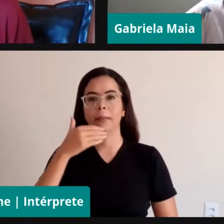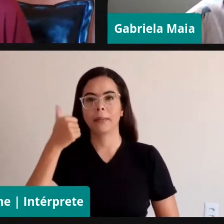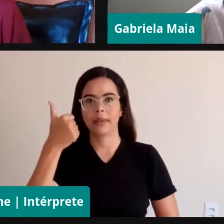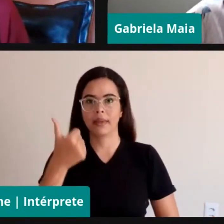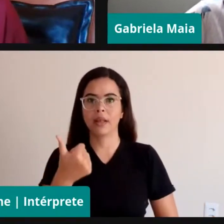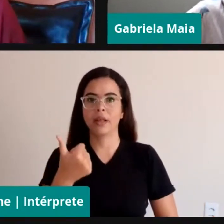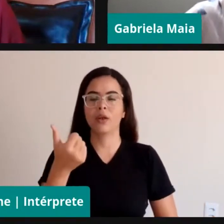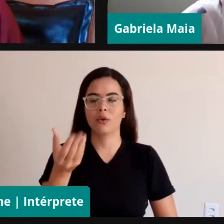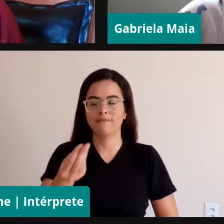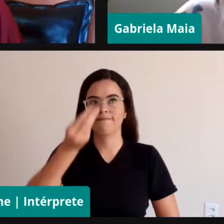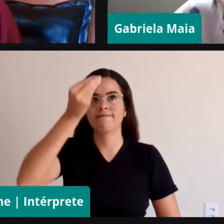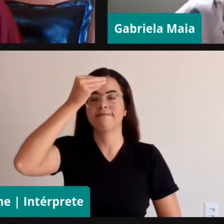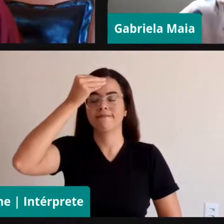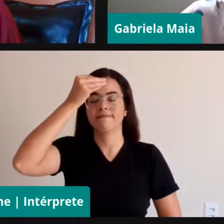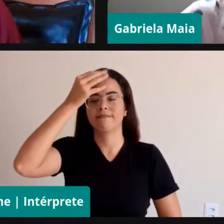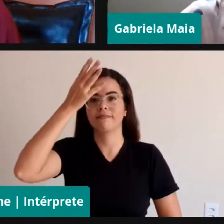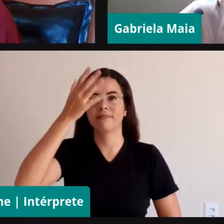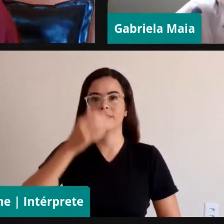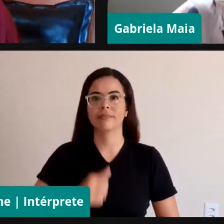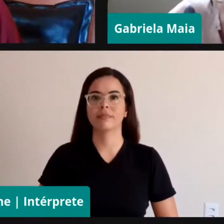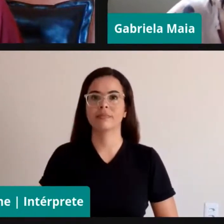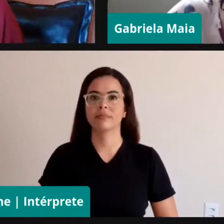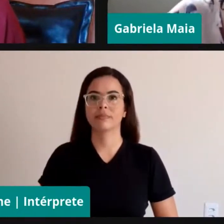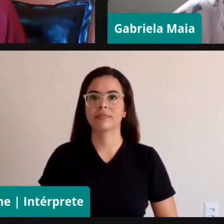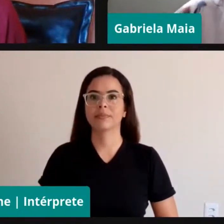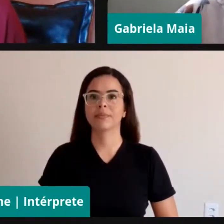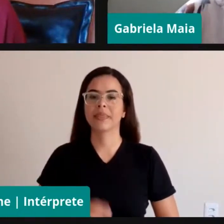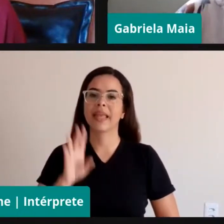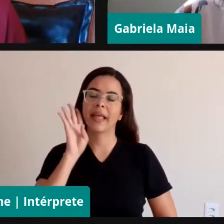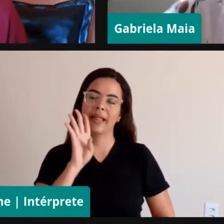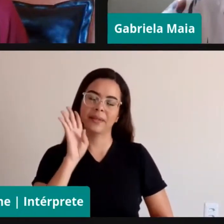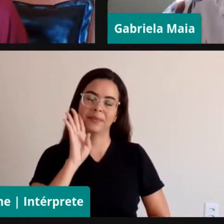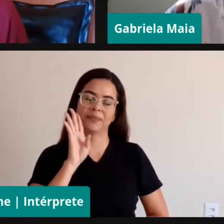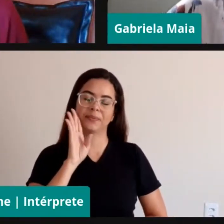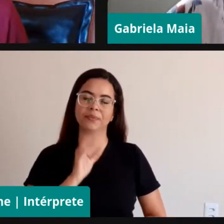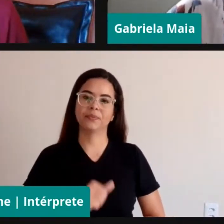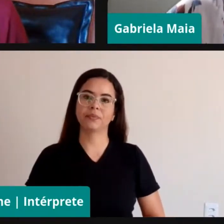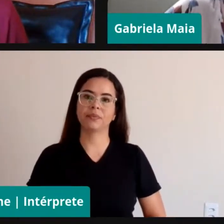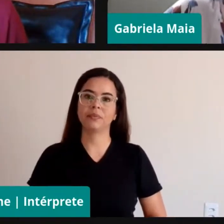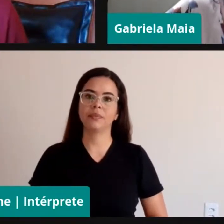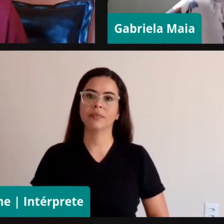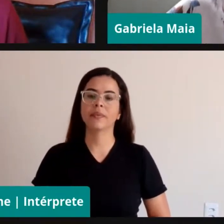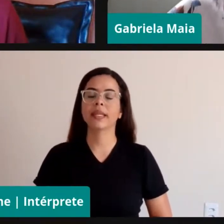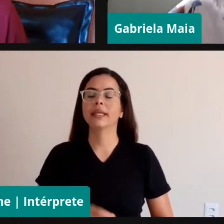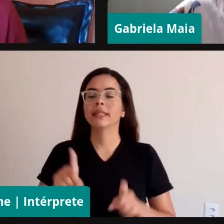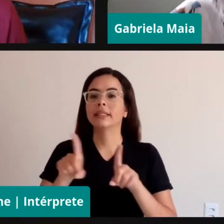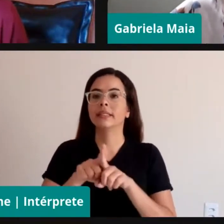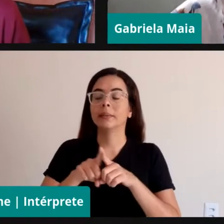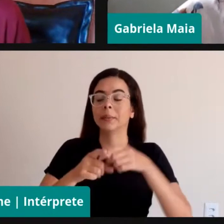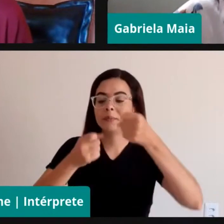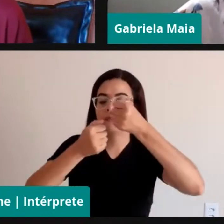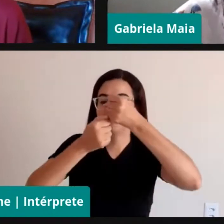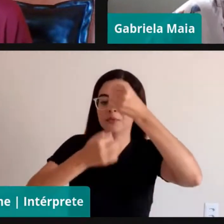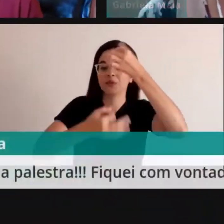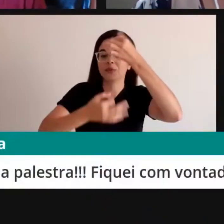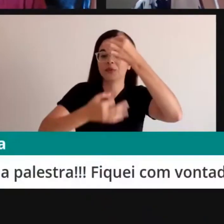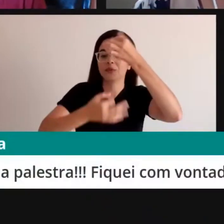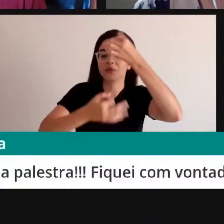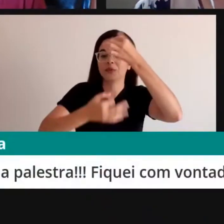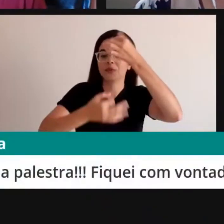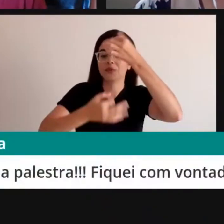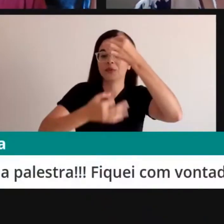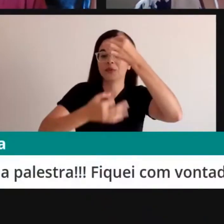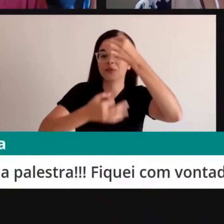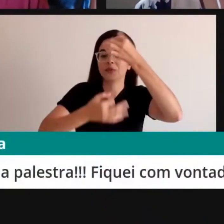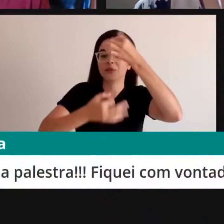deles. Muito legal, Fábio. A gente também está tendo bastante comentário positivo, né? Assim, só elogiando mesmo